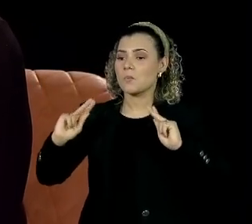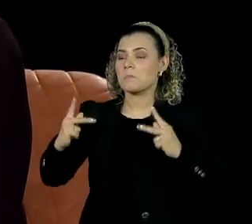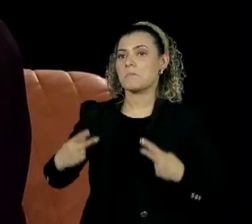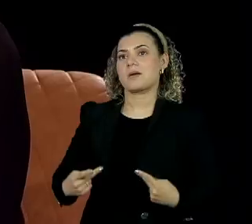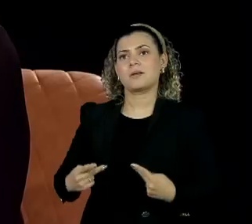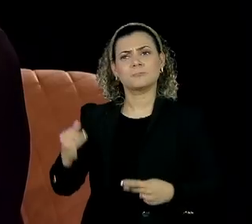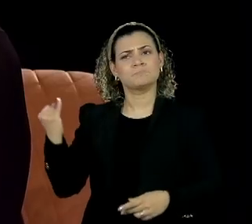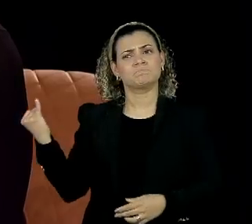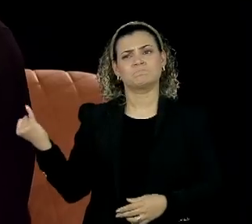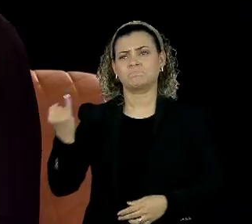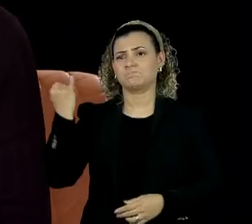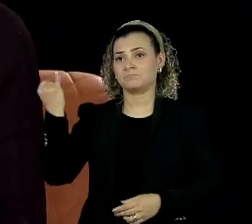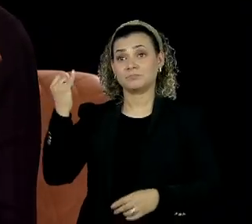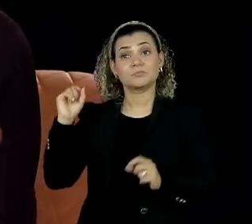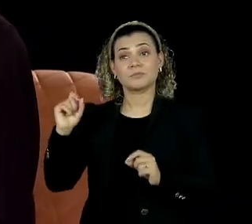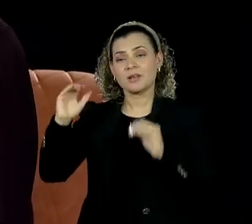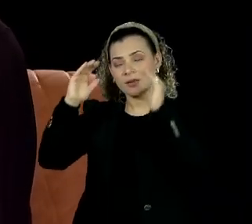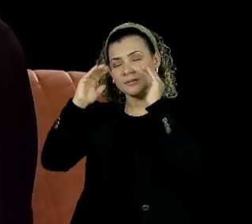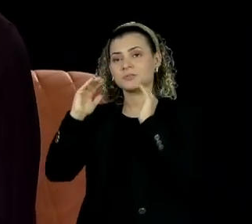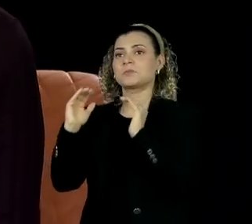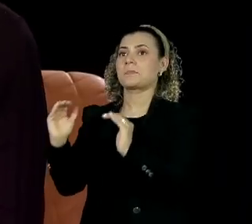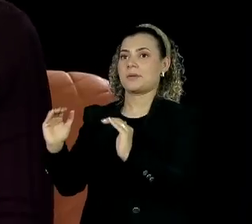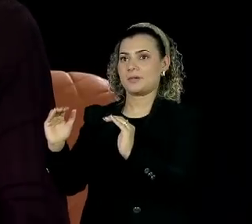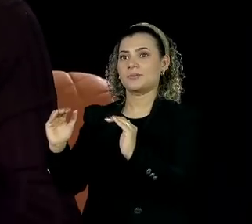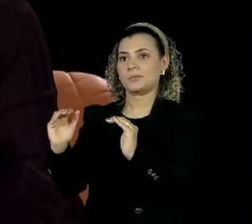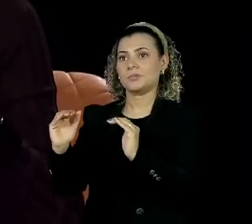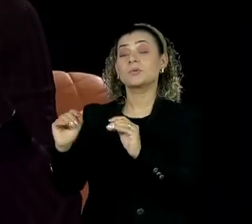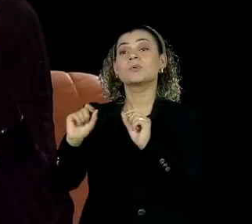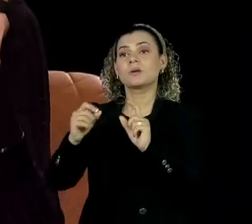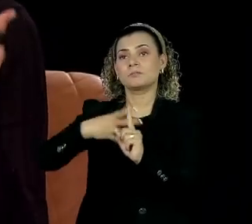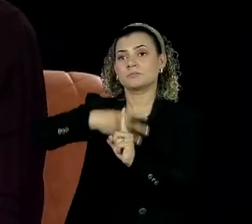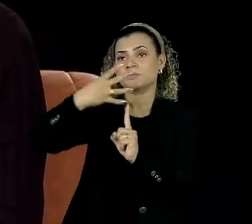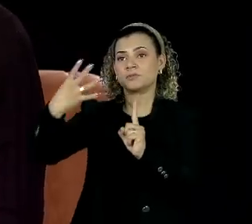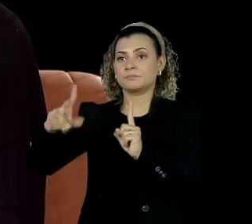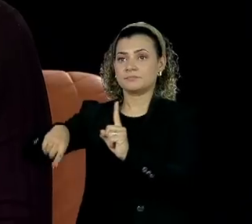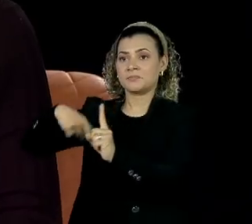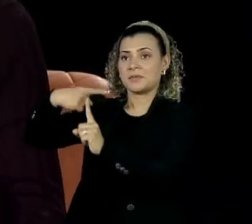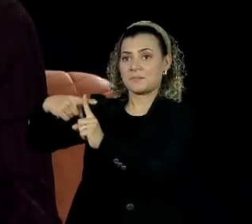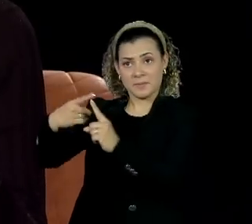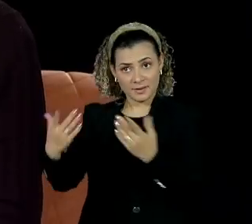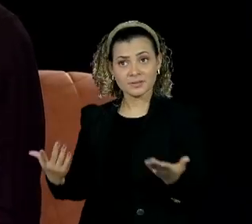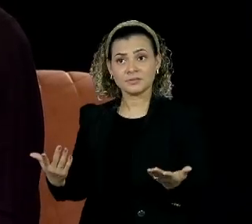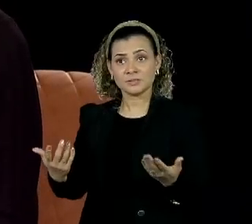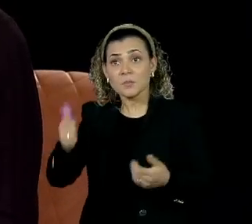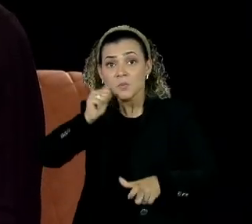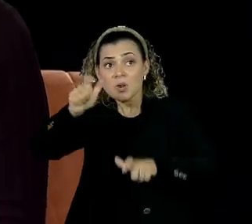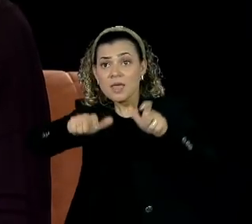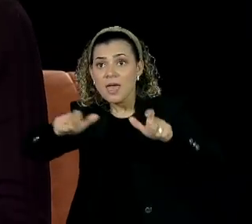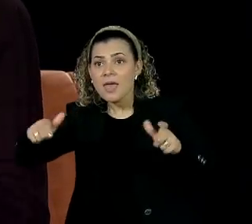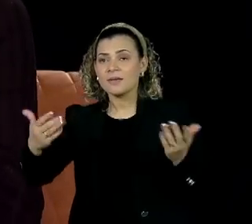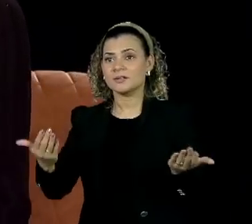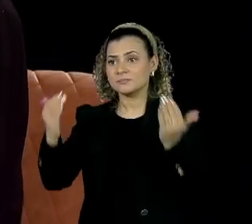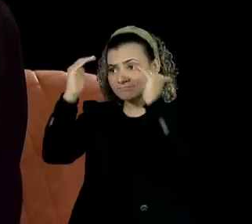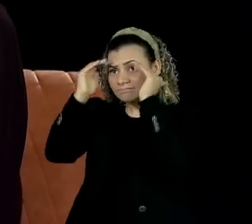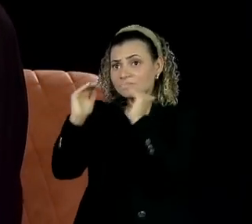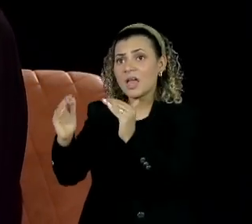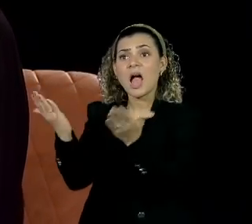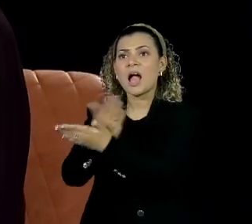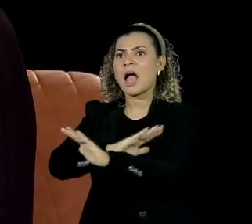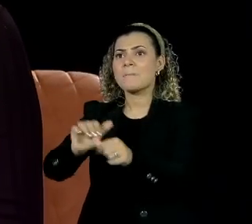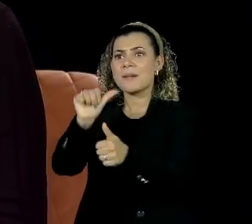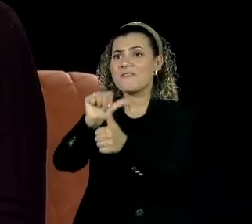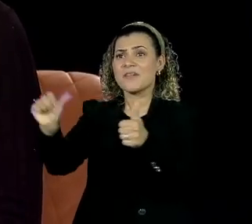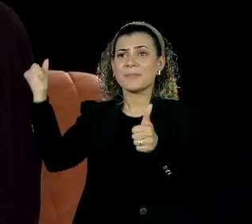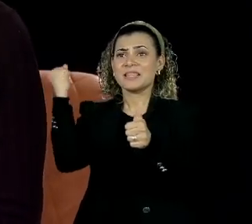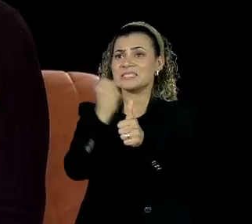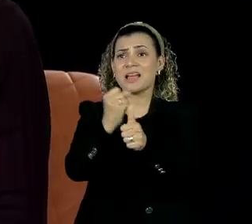é importantíssima, que é de respeito à comunidade LGBTQIA+, às mulheres, acabar com o feminicídio,